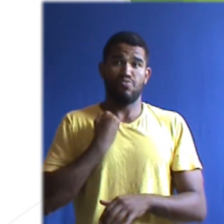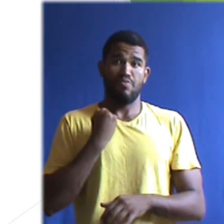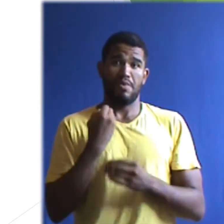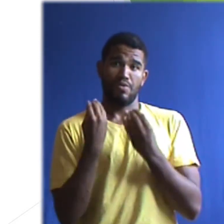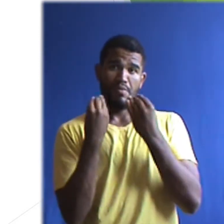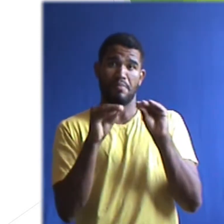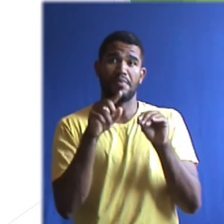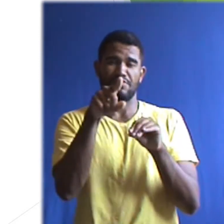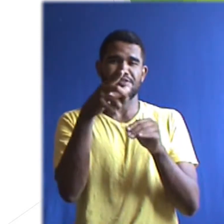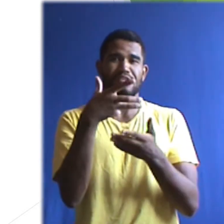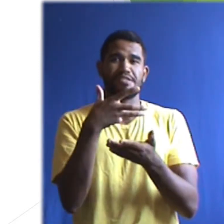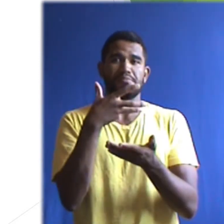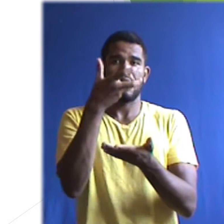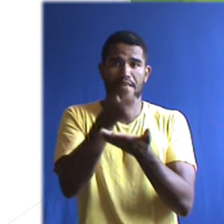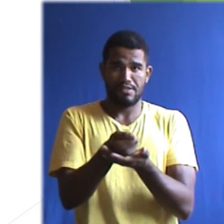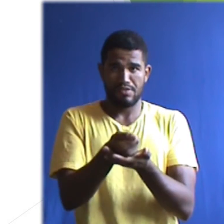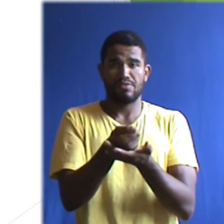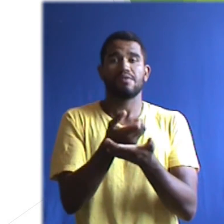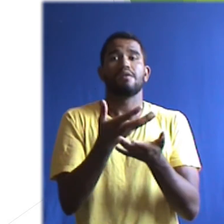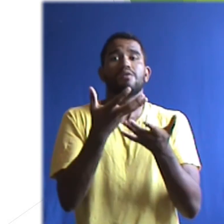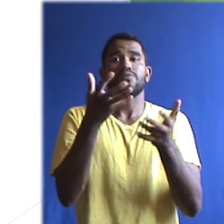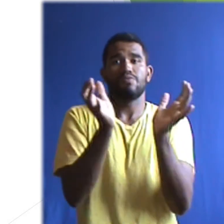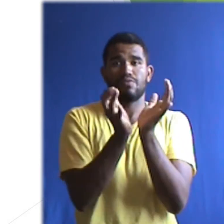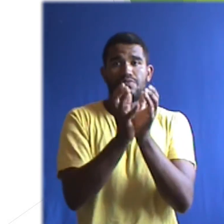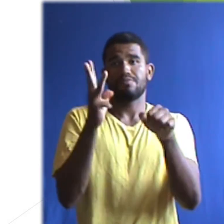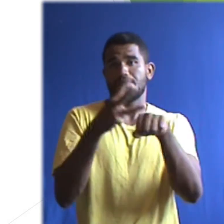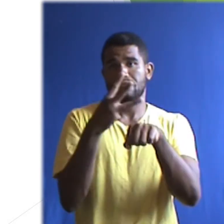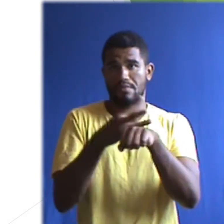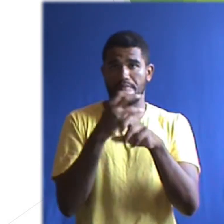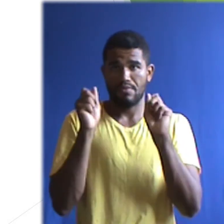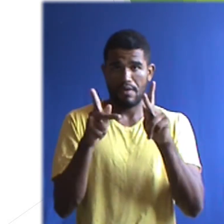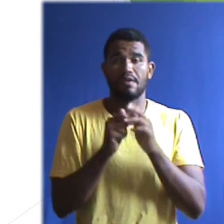vocês possam me adicionar no grupo aí da turma.